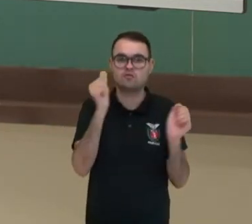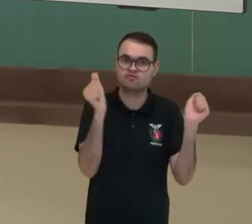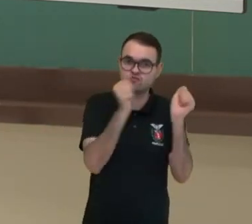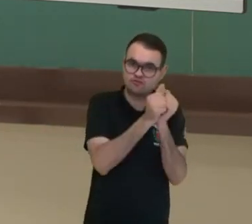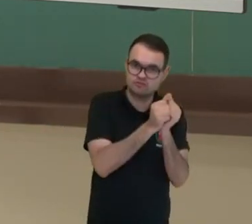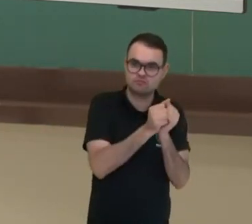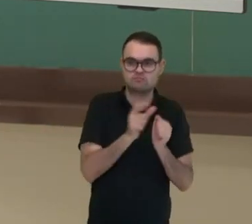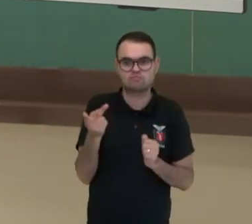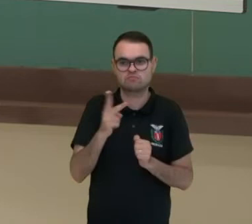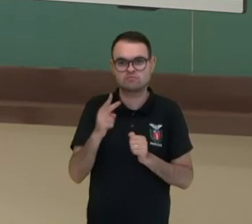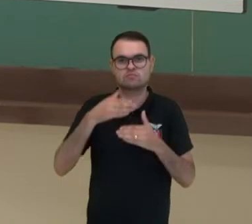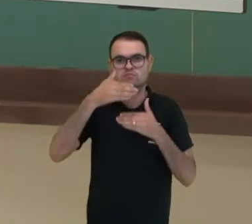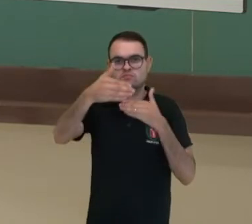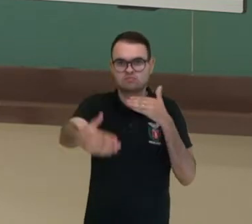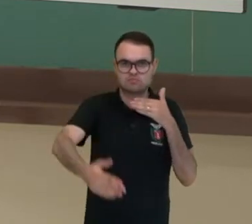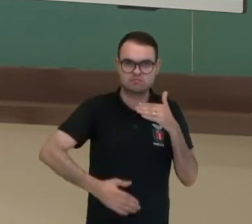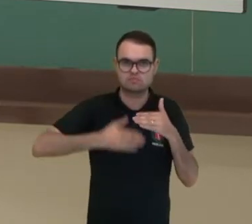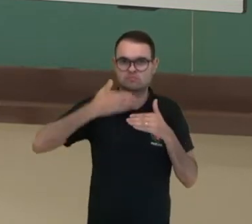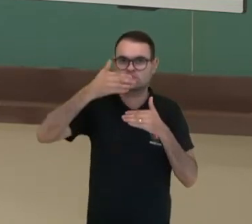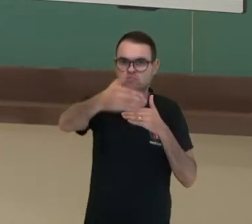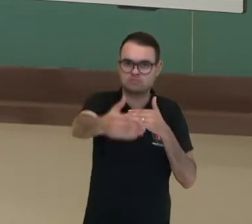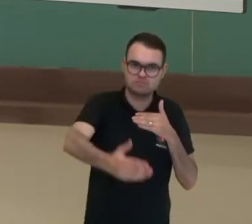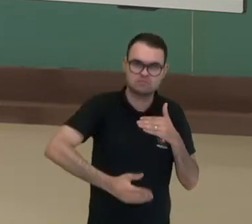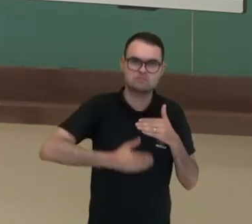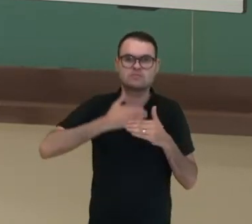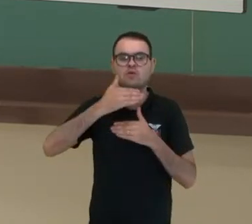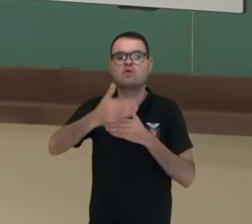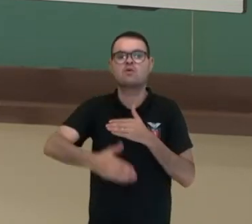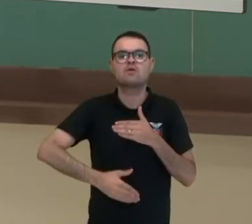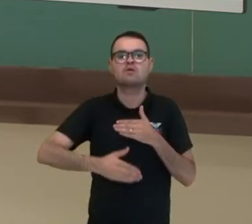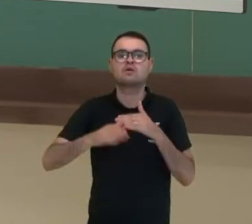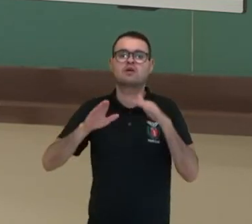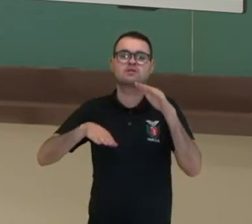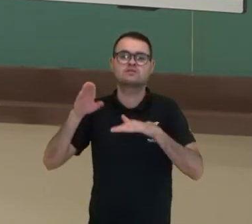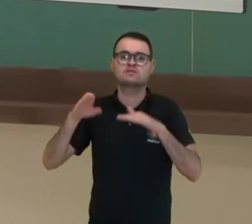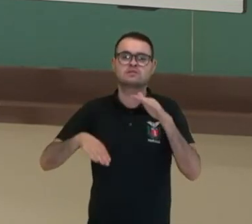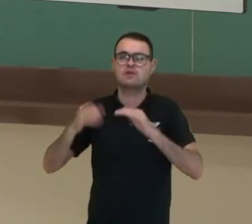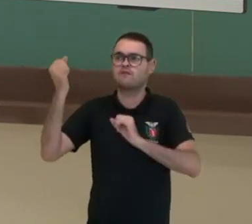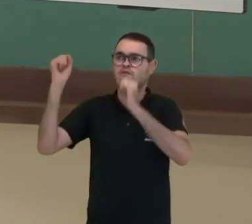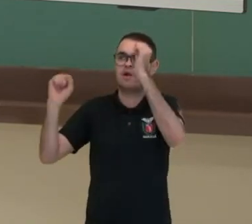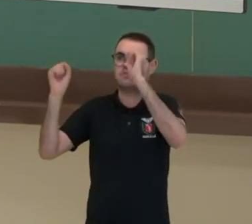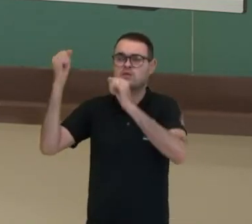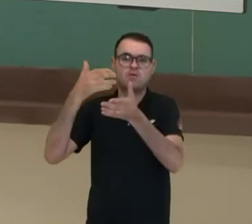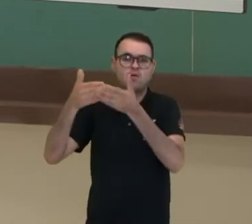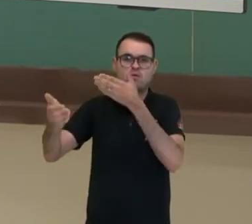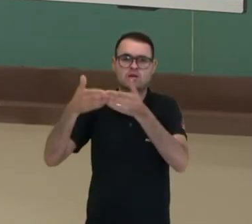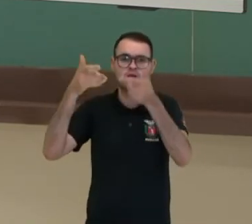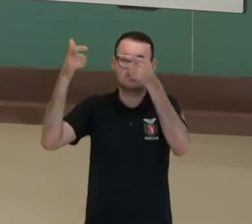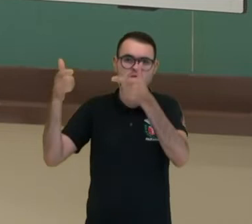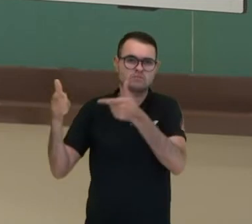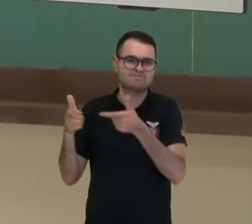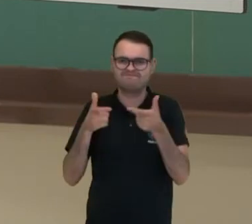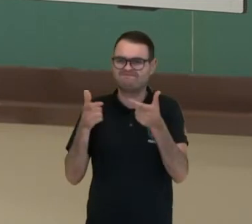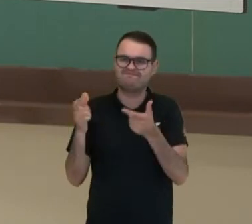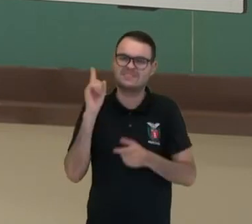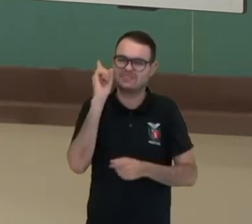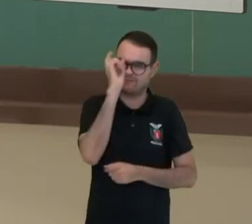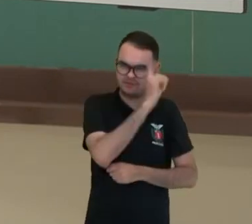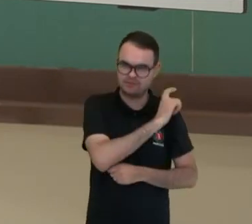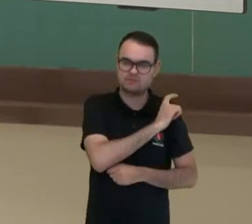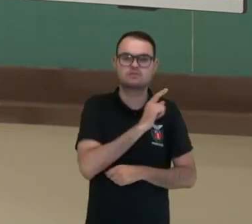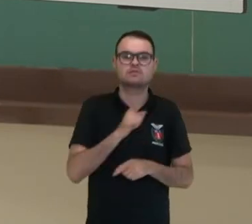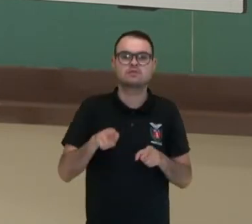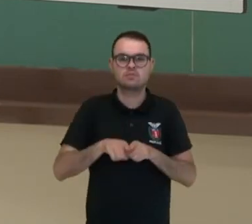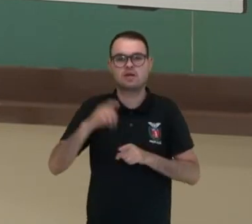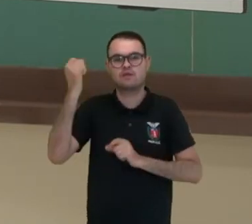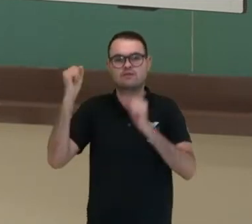que fazia elas rodarem. O que impedia você de colocar a sua fábrica em qualquer lugar. E muito mais, a fábrica acabava